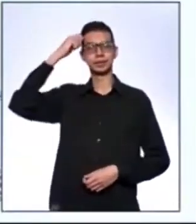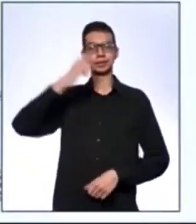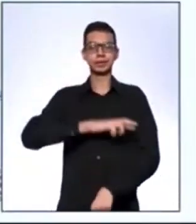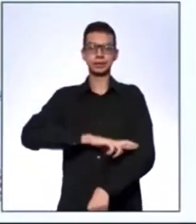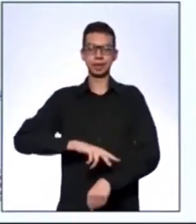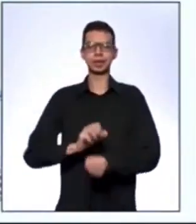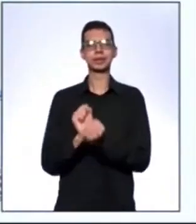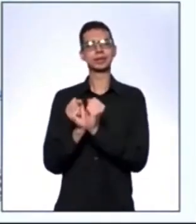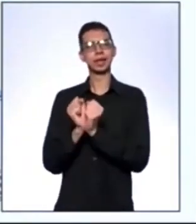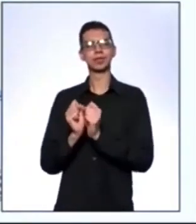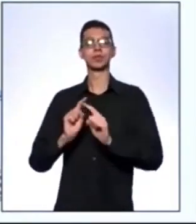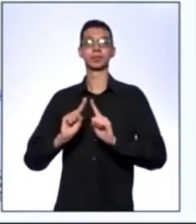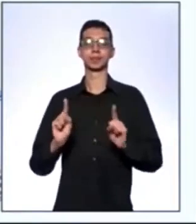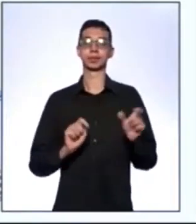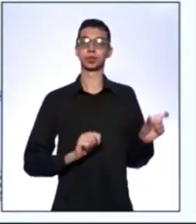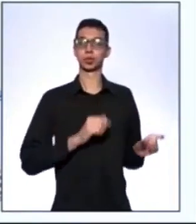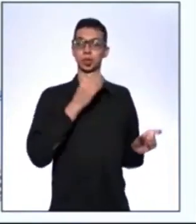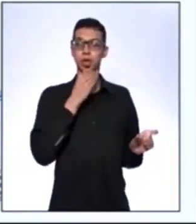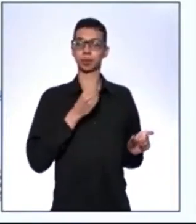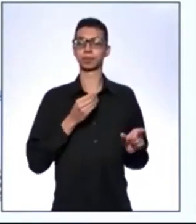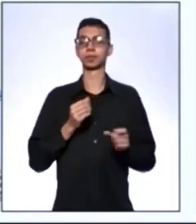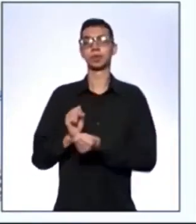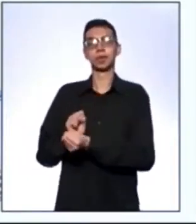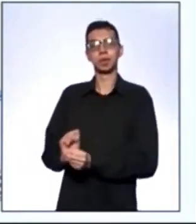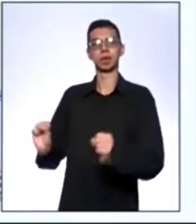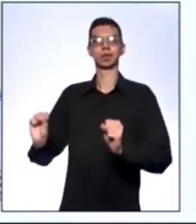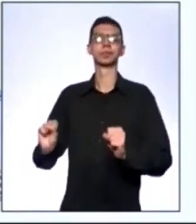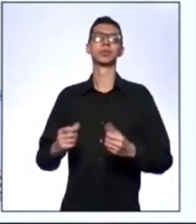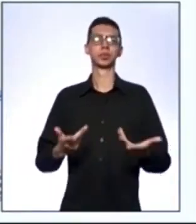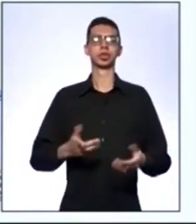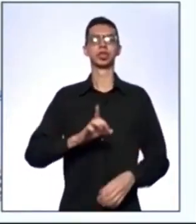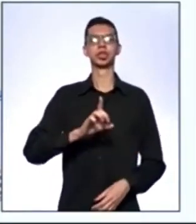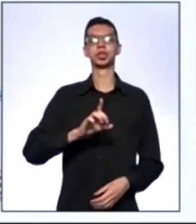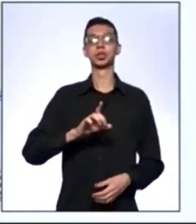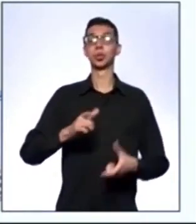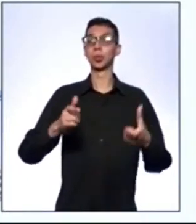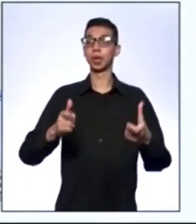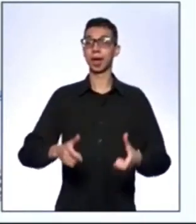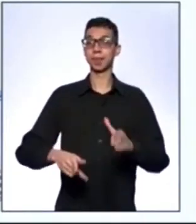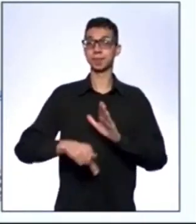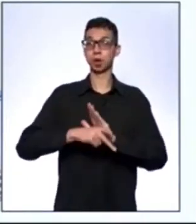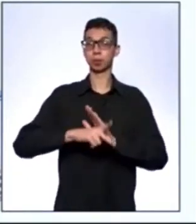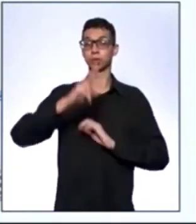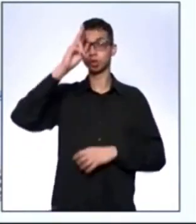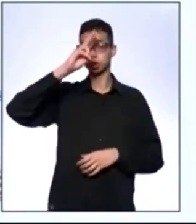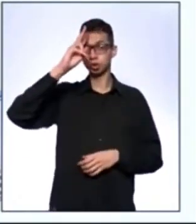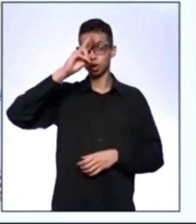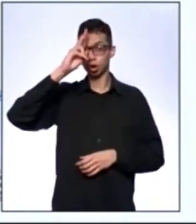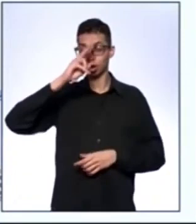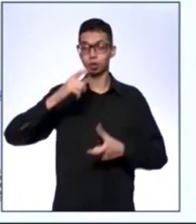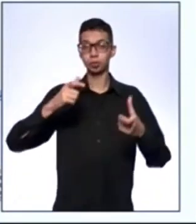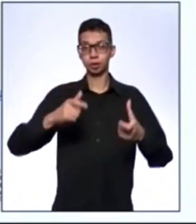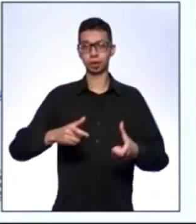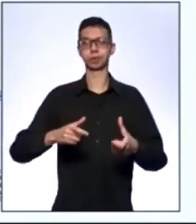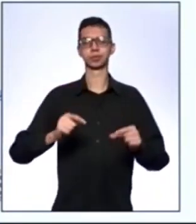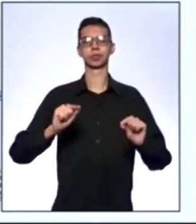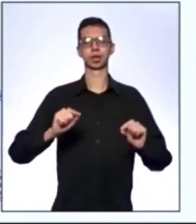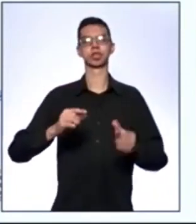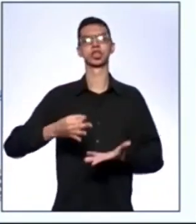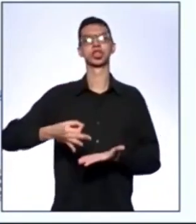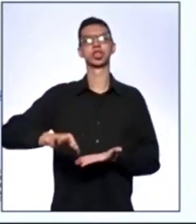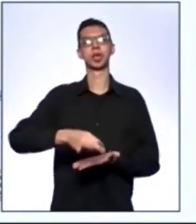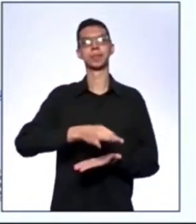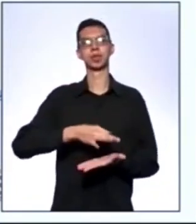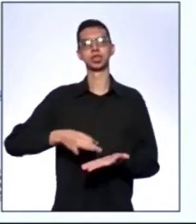patrimônio histórico, Diamantina, que é como é chamada, né, depois da contratação da região, né, aquele